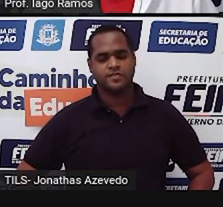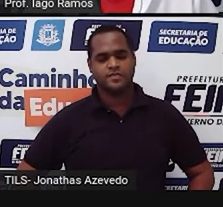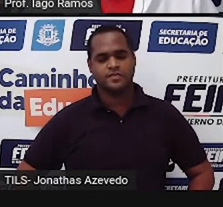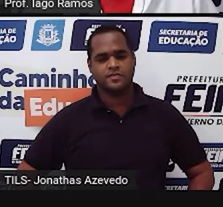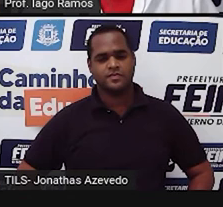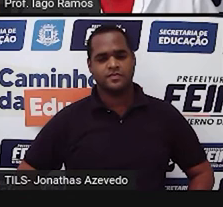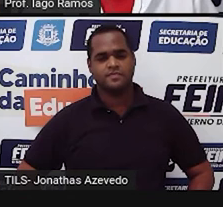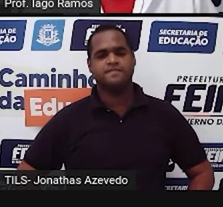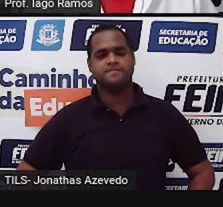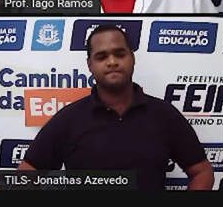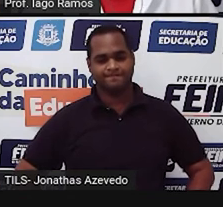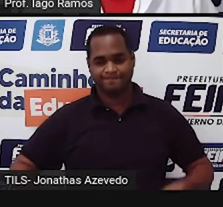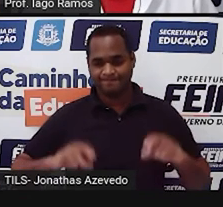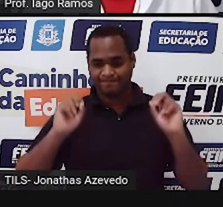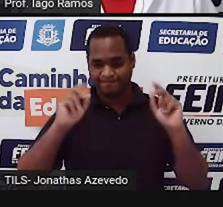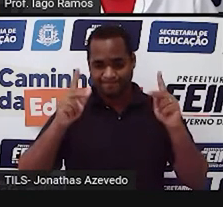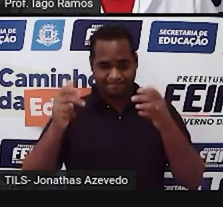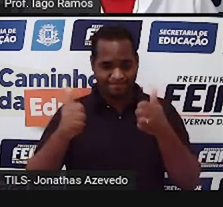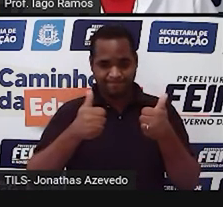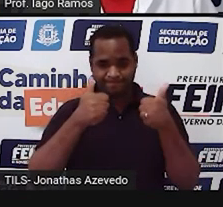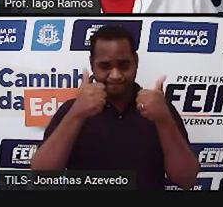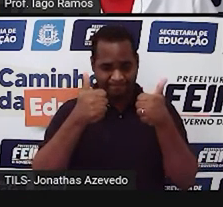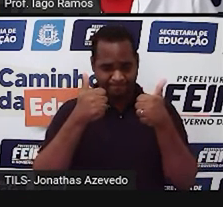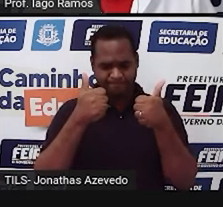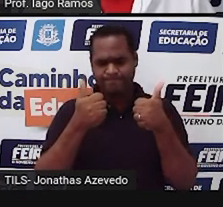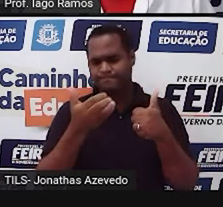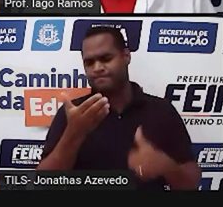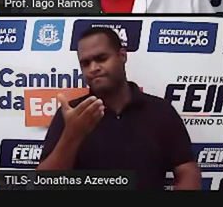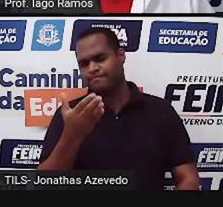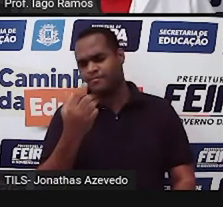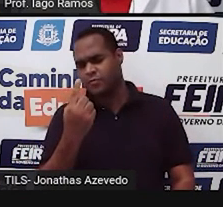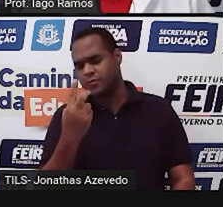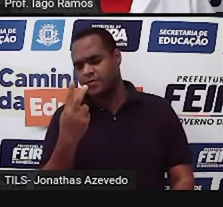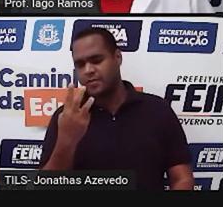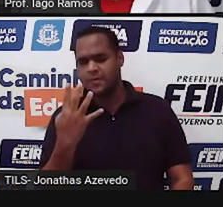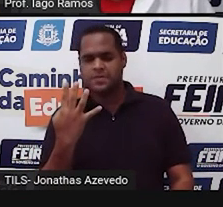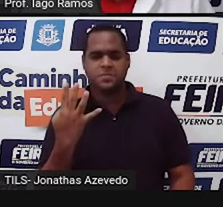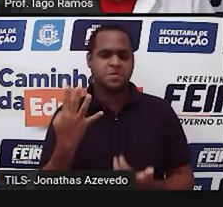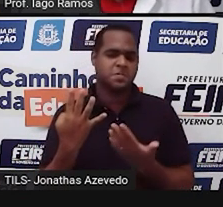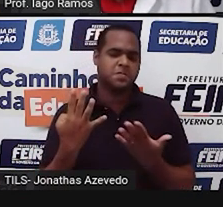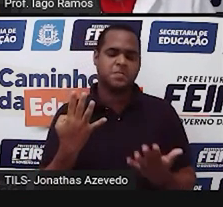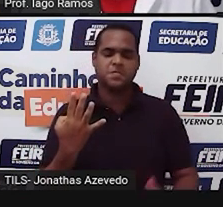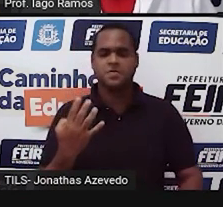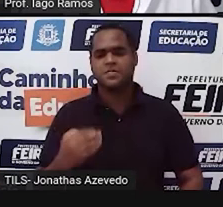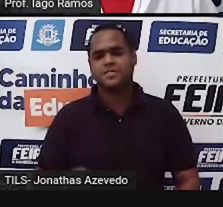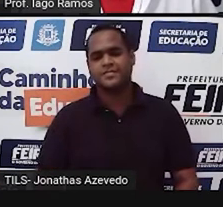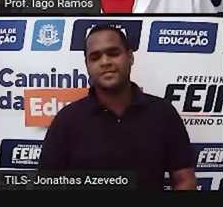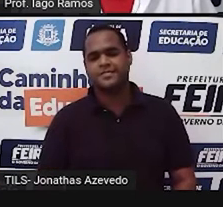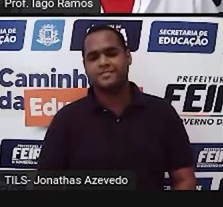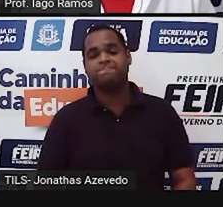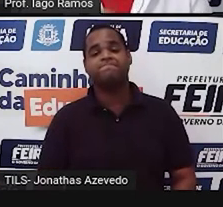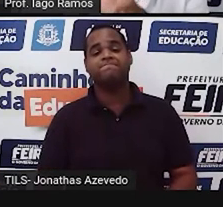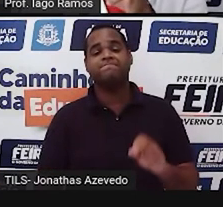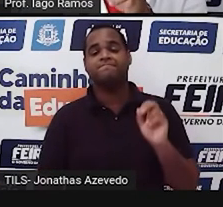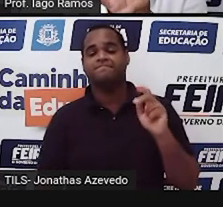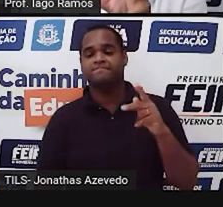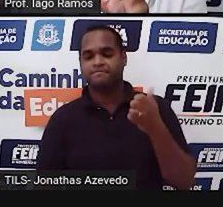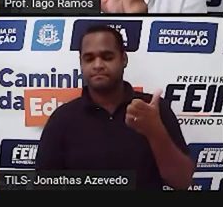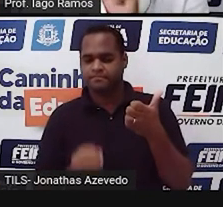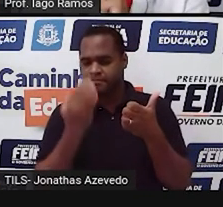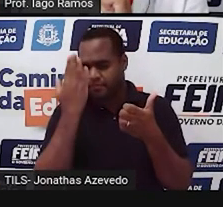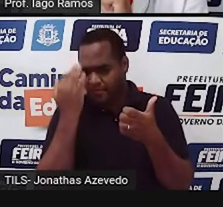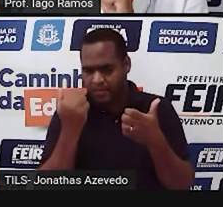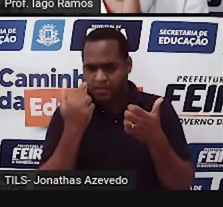e Prontinho bacana E aí um dois ou três ou quatro Pronto agora